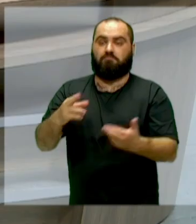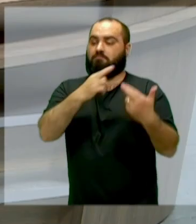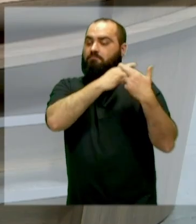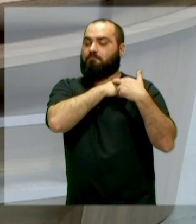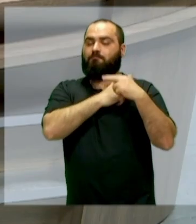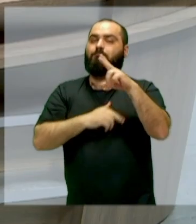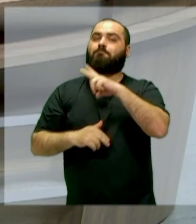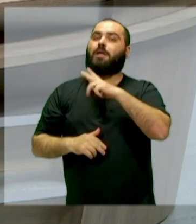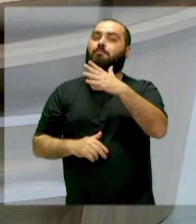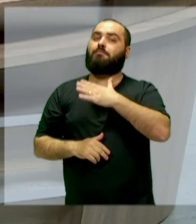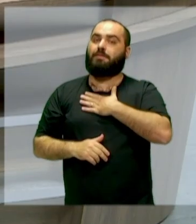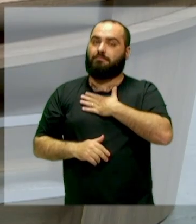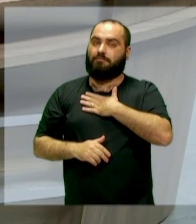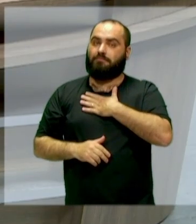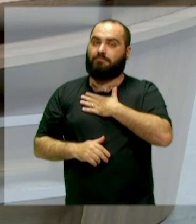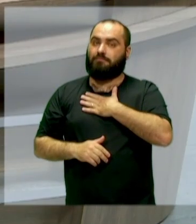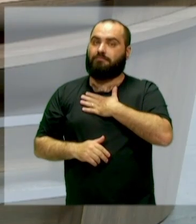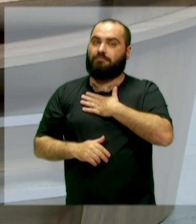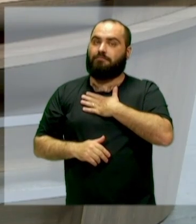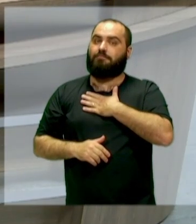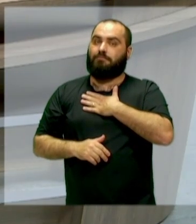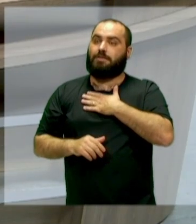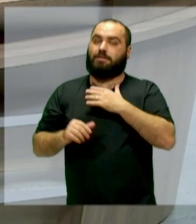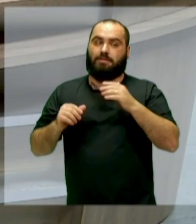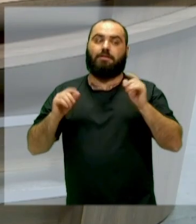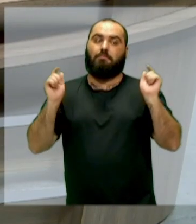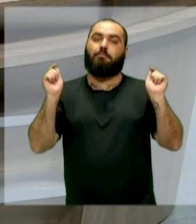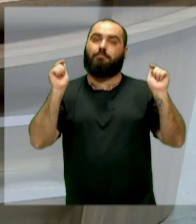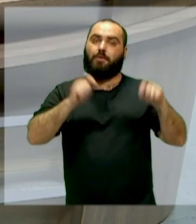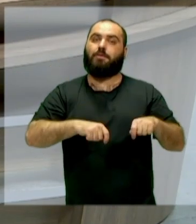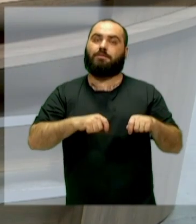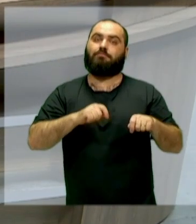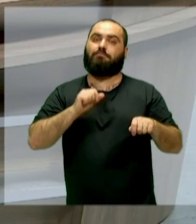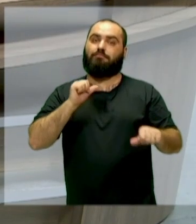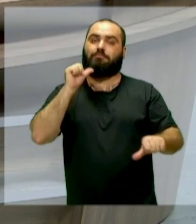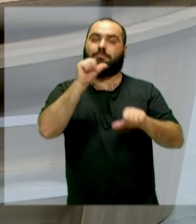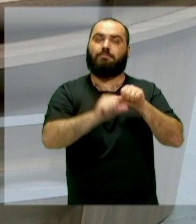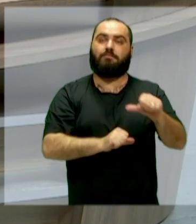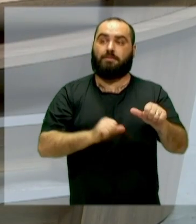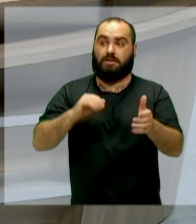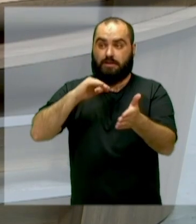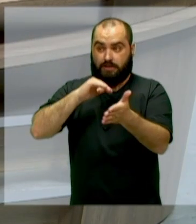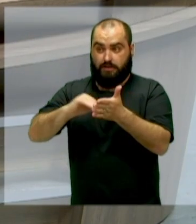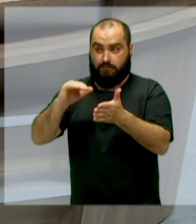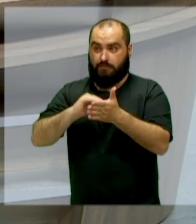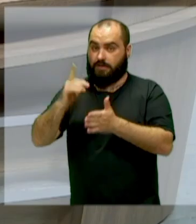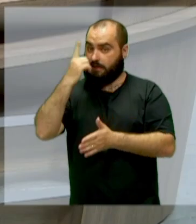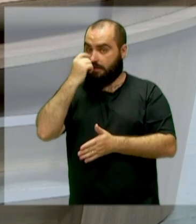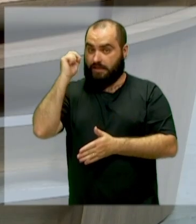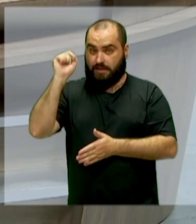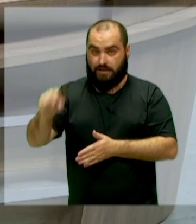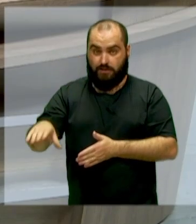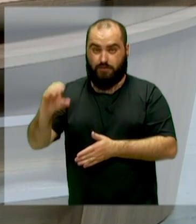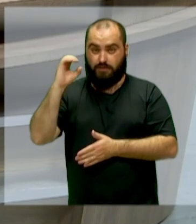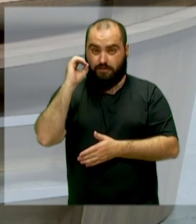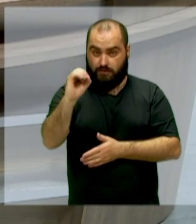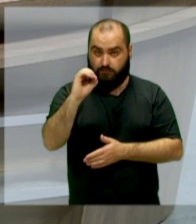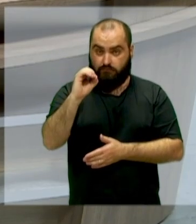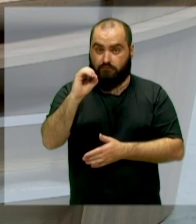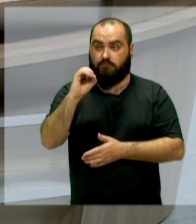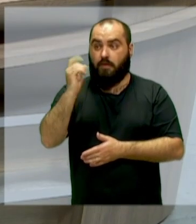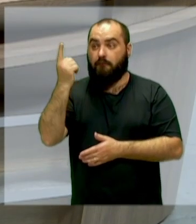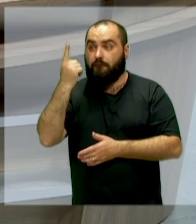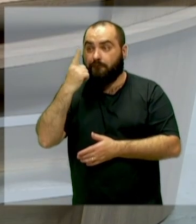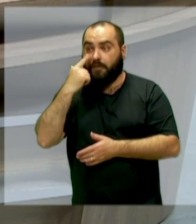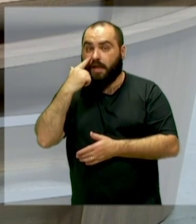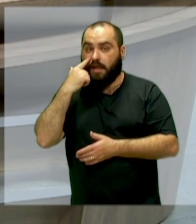individual que interfere no coletivo Então a semana Lixo Zero Ela traz isso né a gente olhar pros resíduos como fonte de riqueza